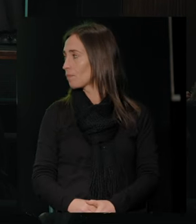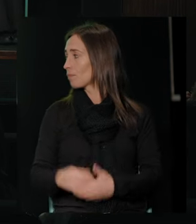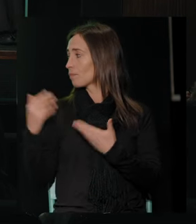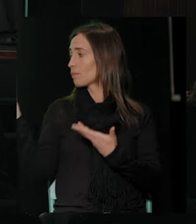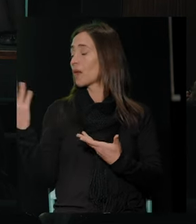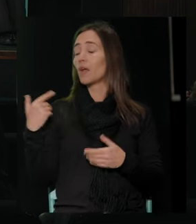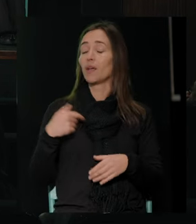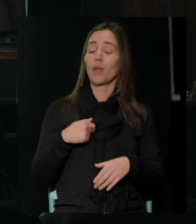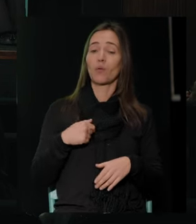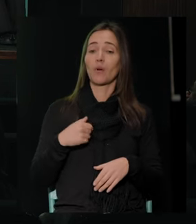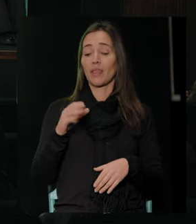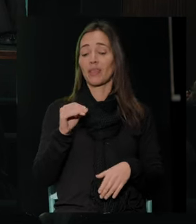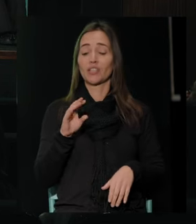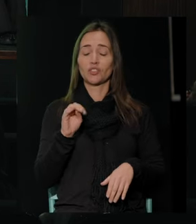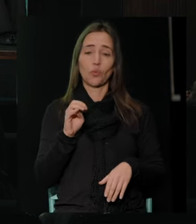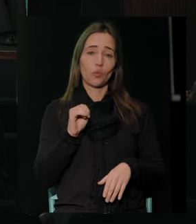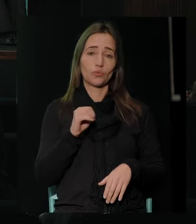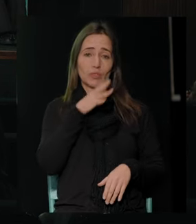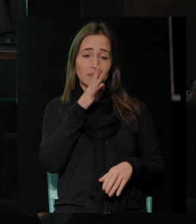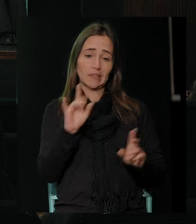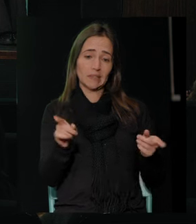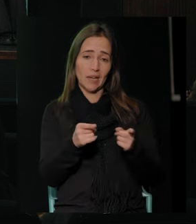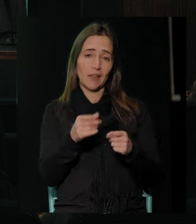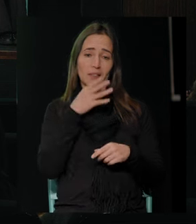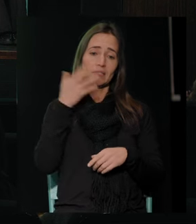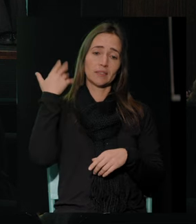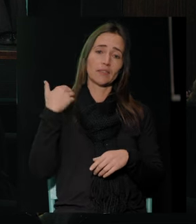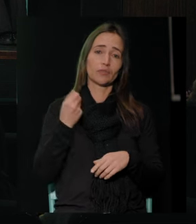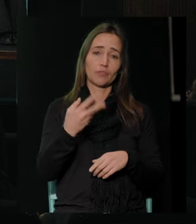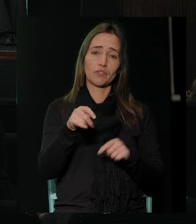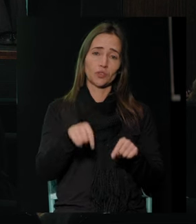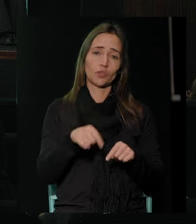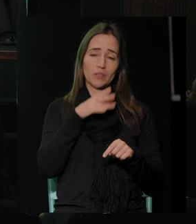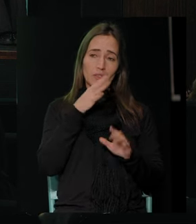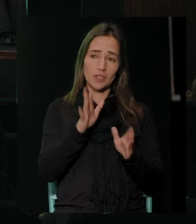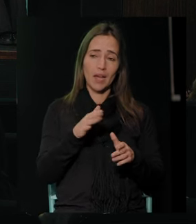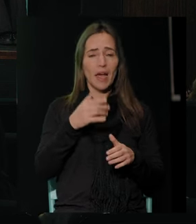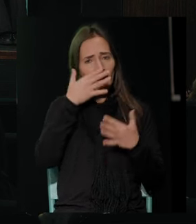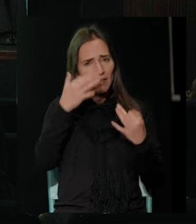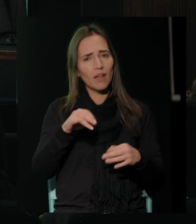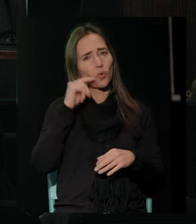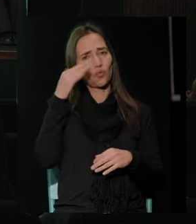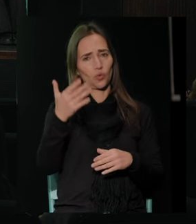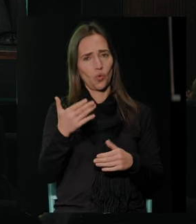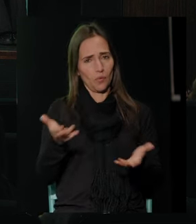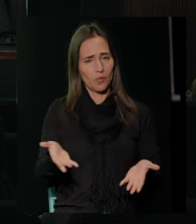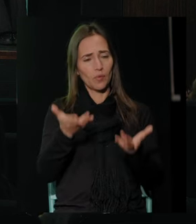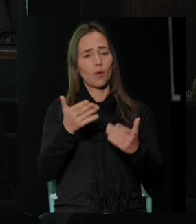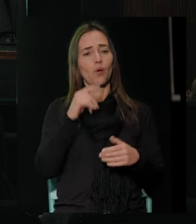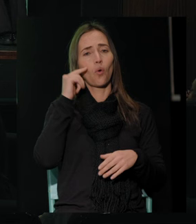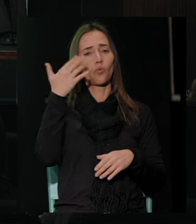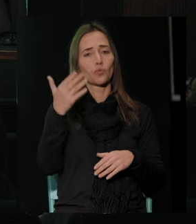Sim, eu em 10 segundos basicamente dizer aquilo que já disse um par de vezes hoje, é acreditemos no futuro, ou seja, o futuro não